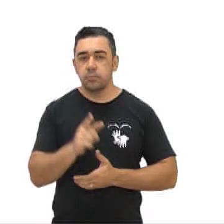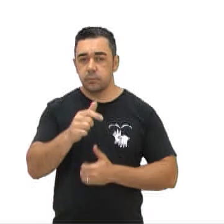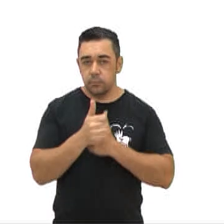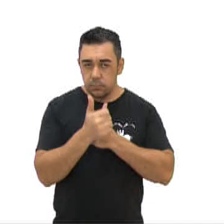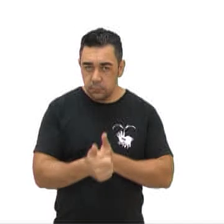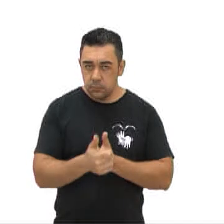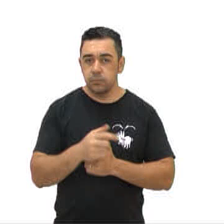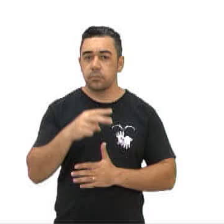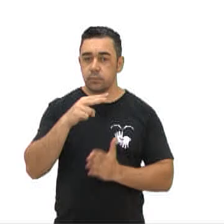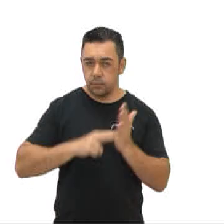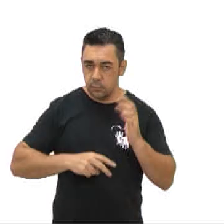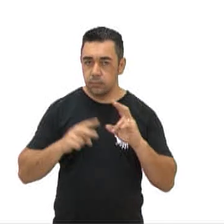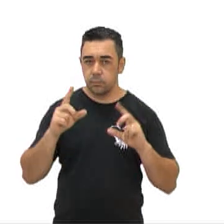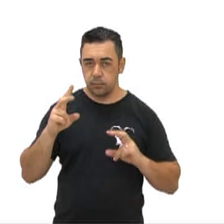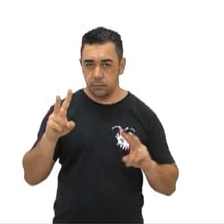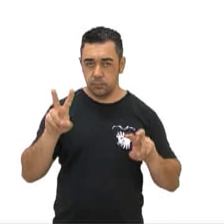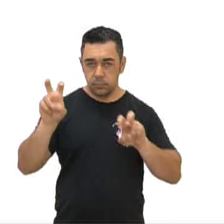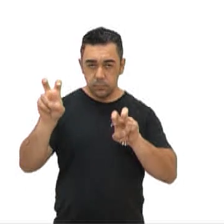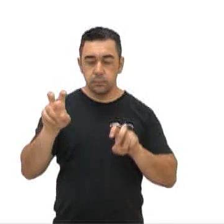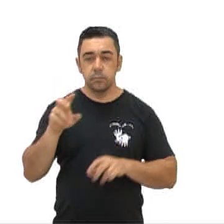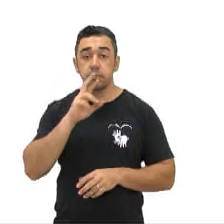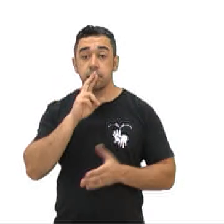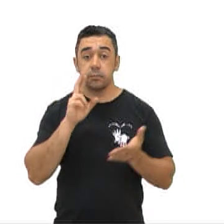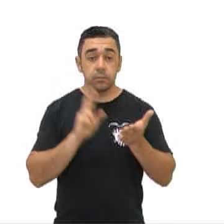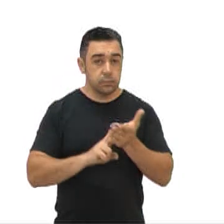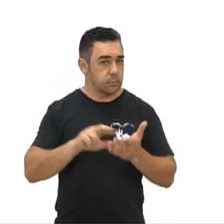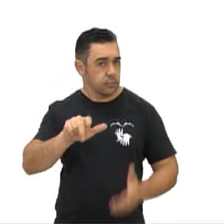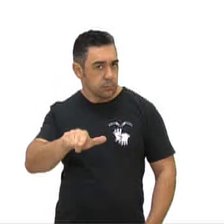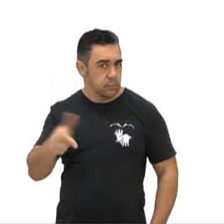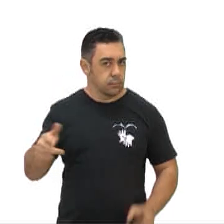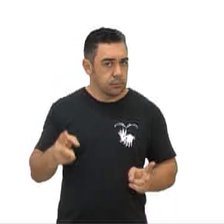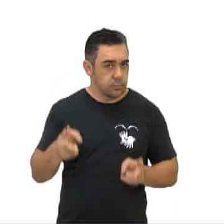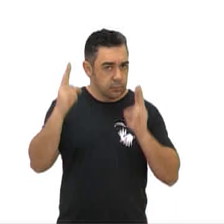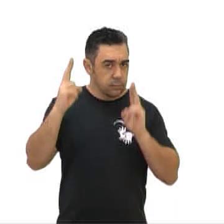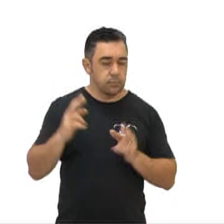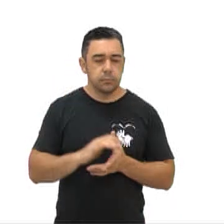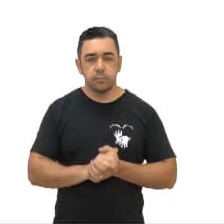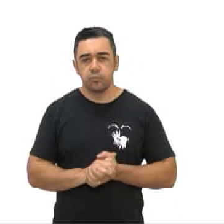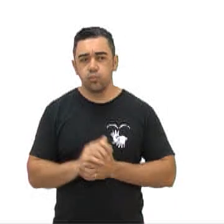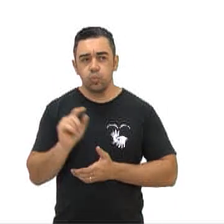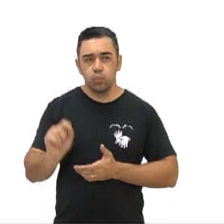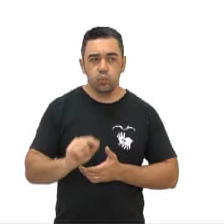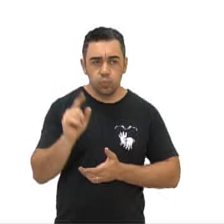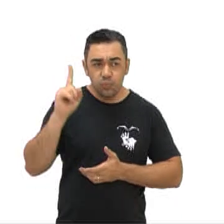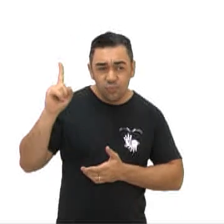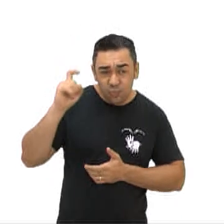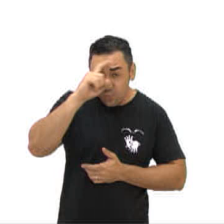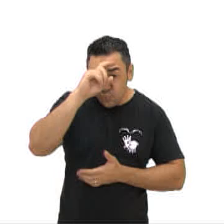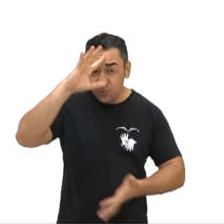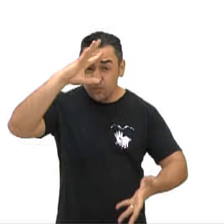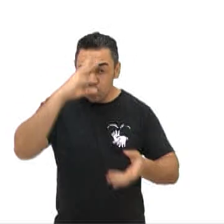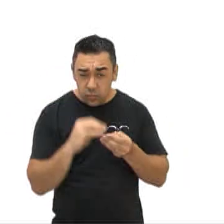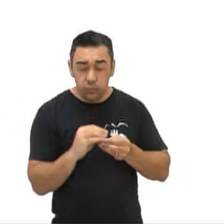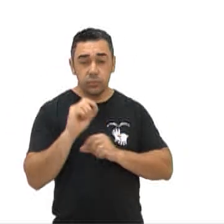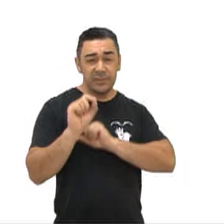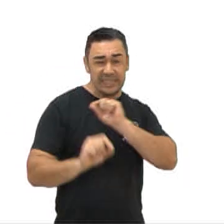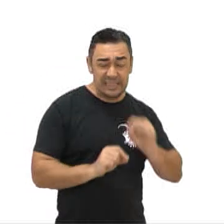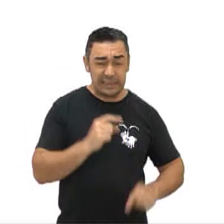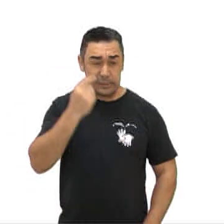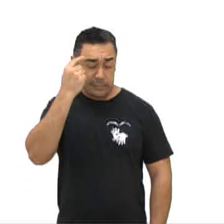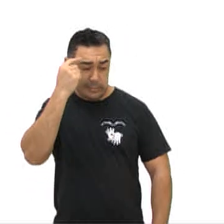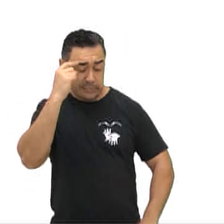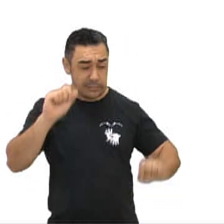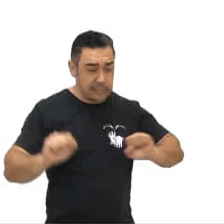leitura do fragmento, responda. Agora é um outro recorte, né? O que é difícil de entender se se pensa na